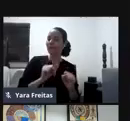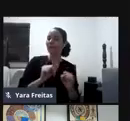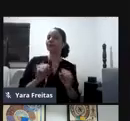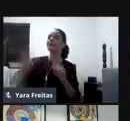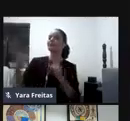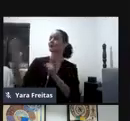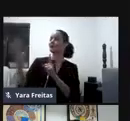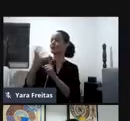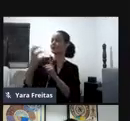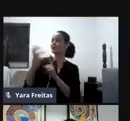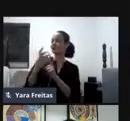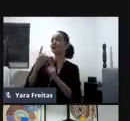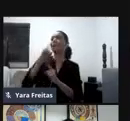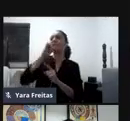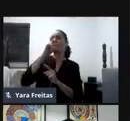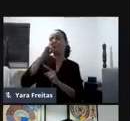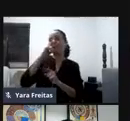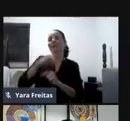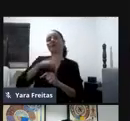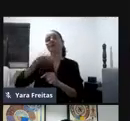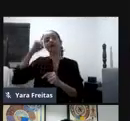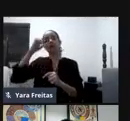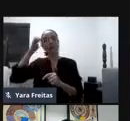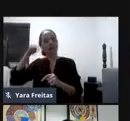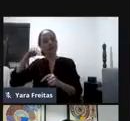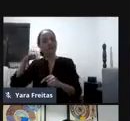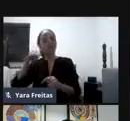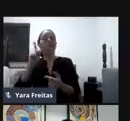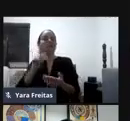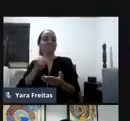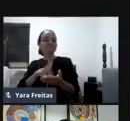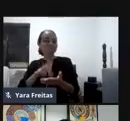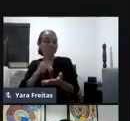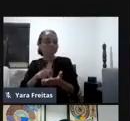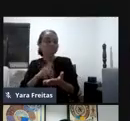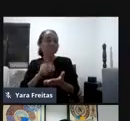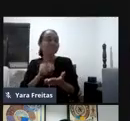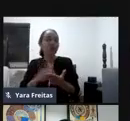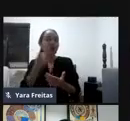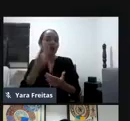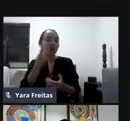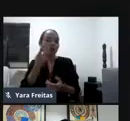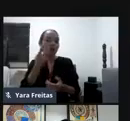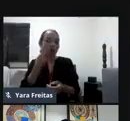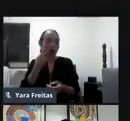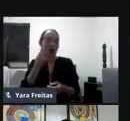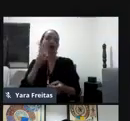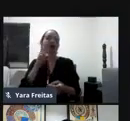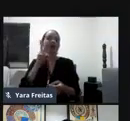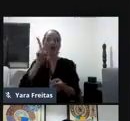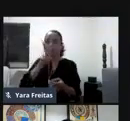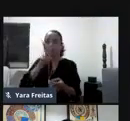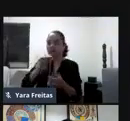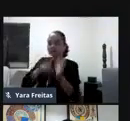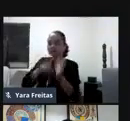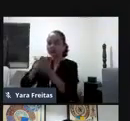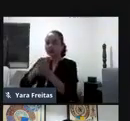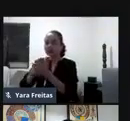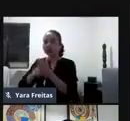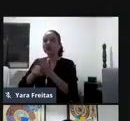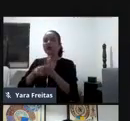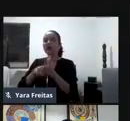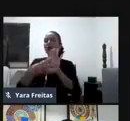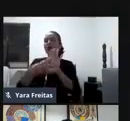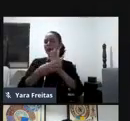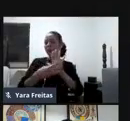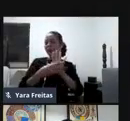seu risco de ter demência? Pois é, né? Já tem sido visto nos modelos